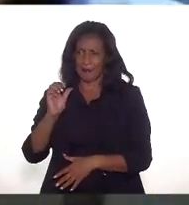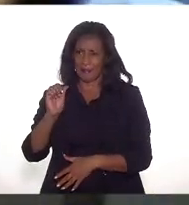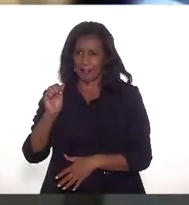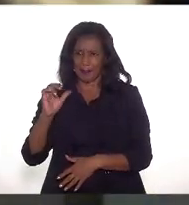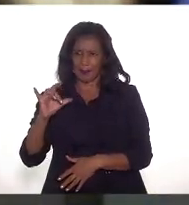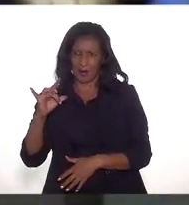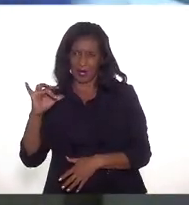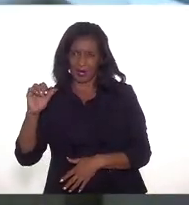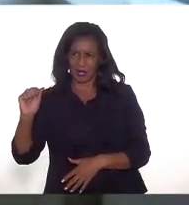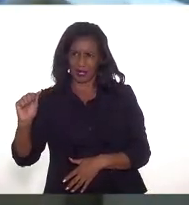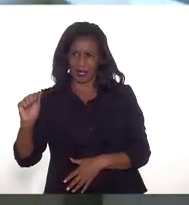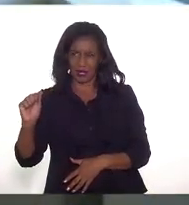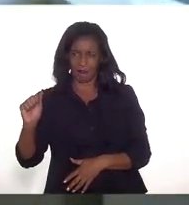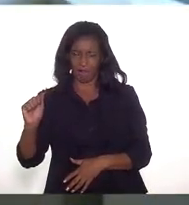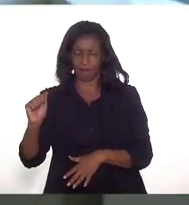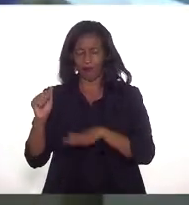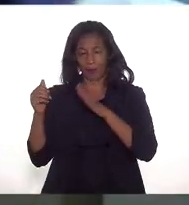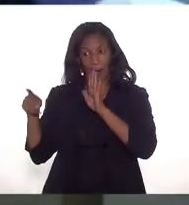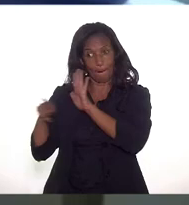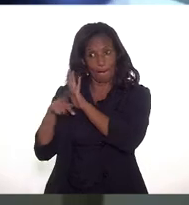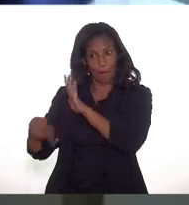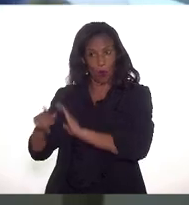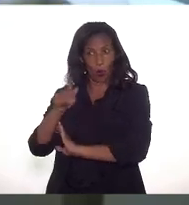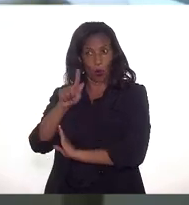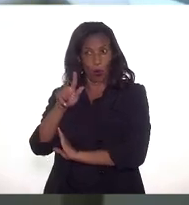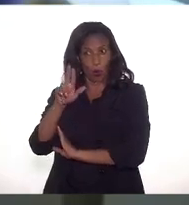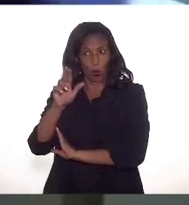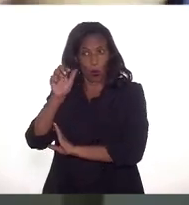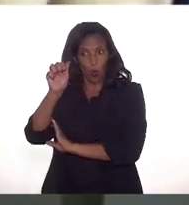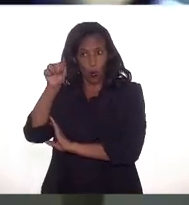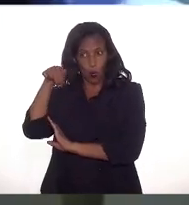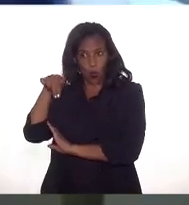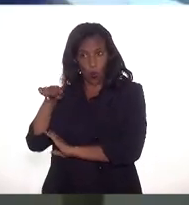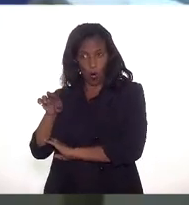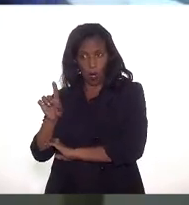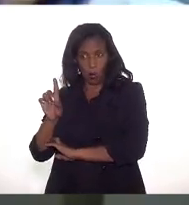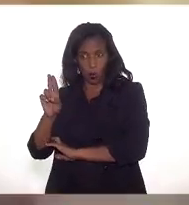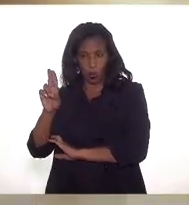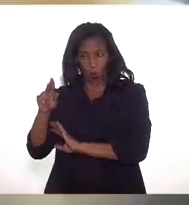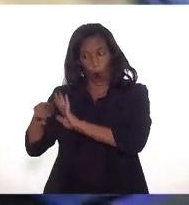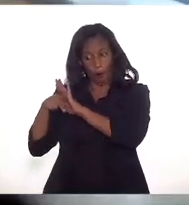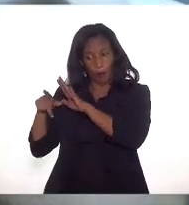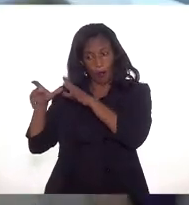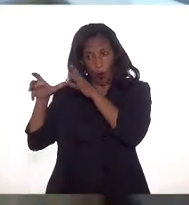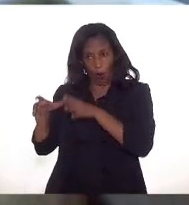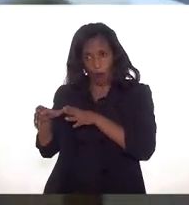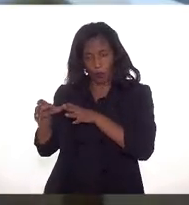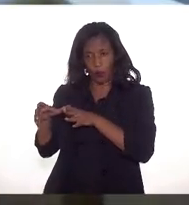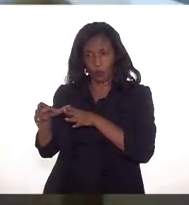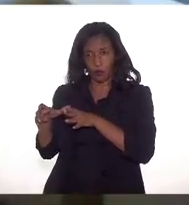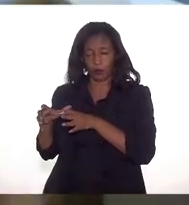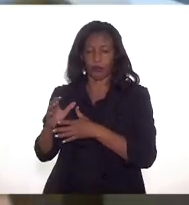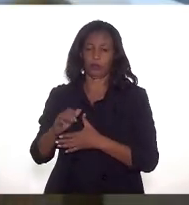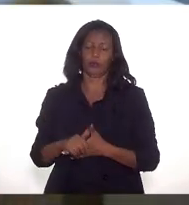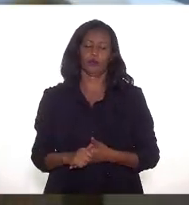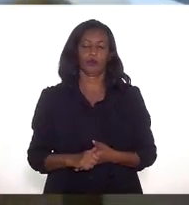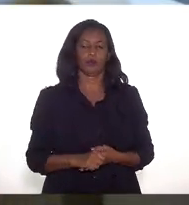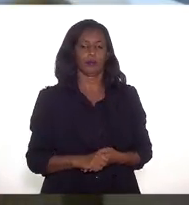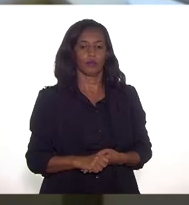está entrando no Paraíba, está pegando desde o despejo de Vigário até a